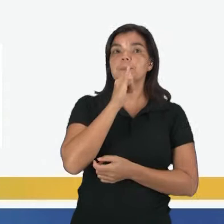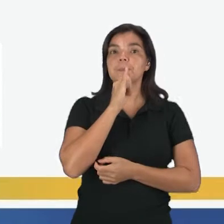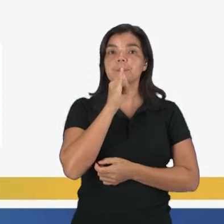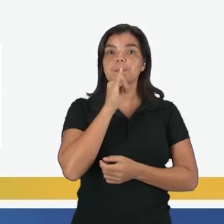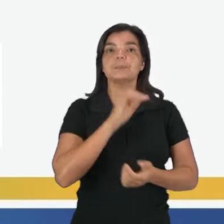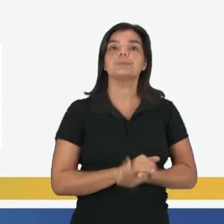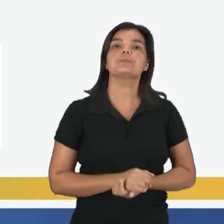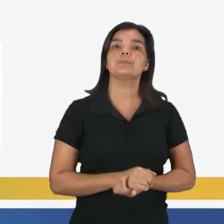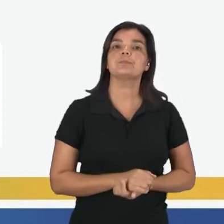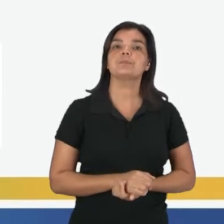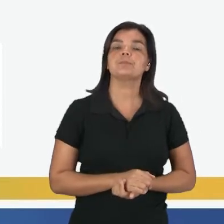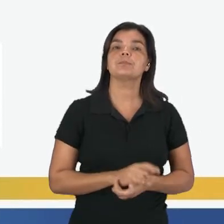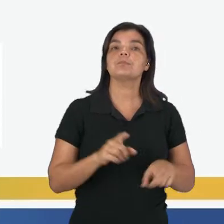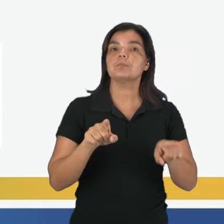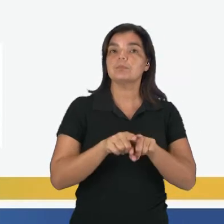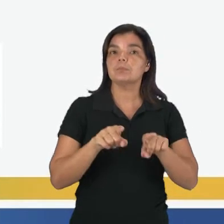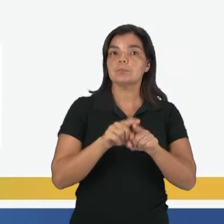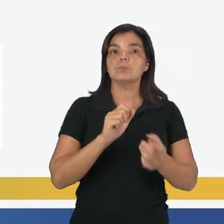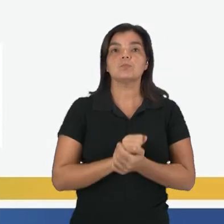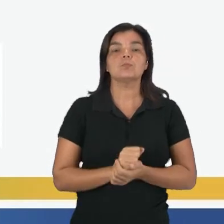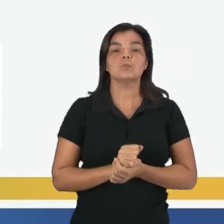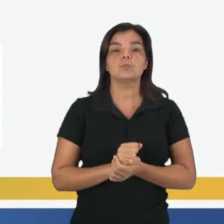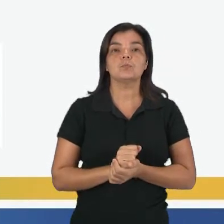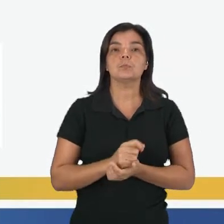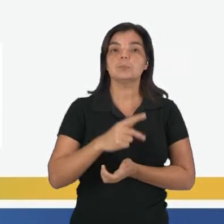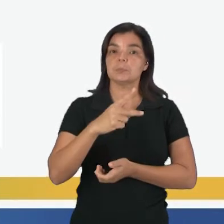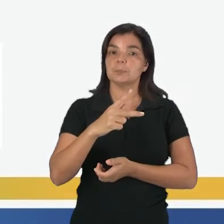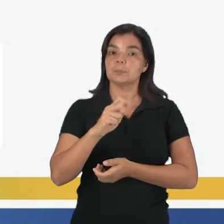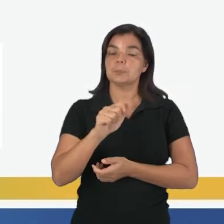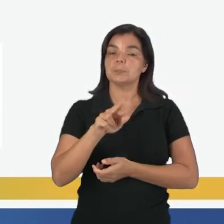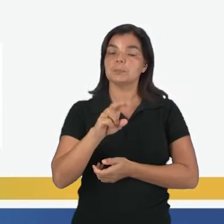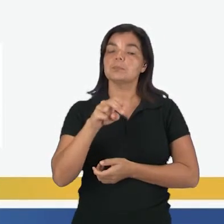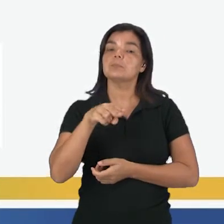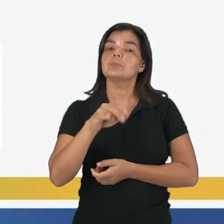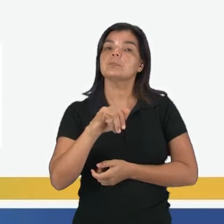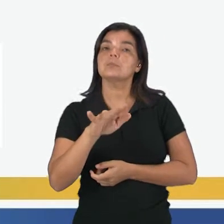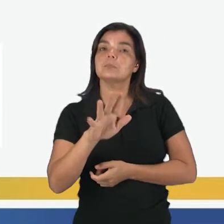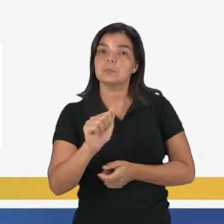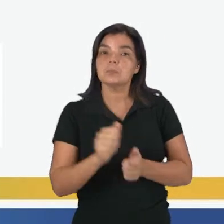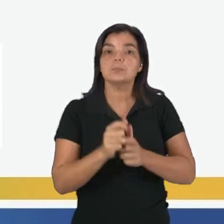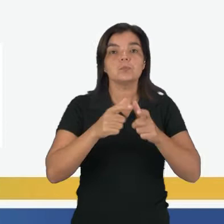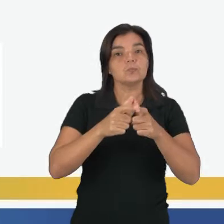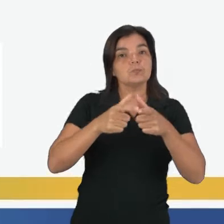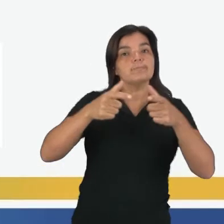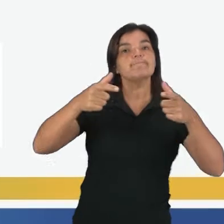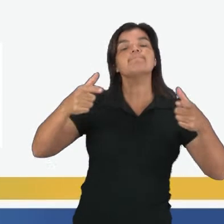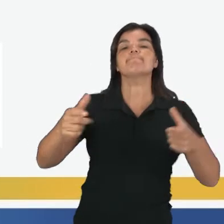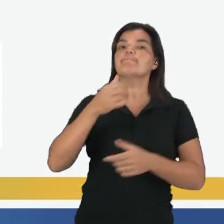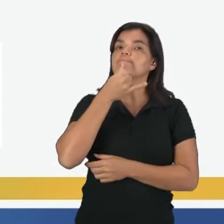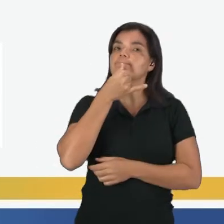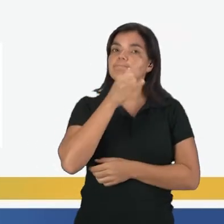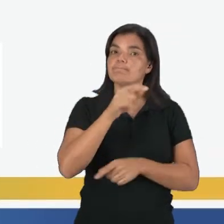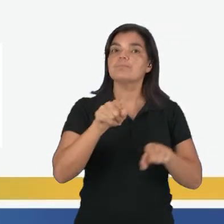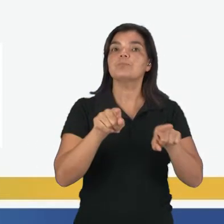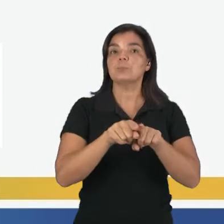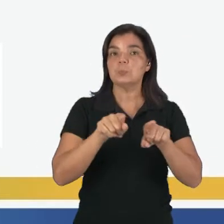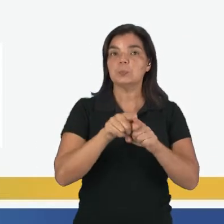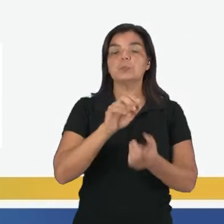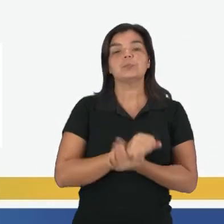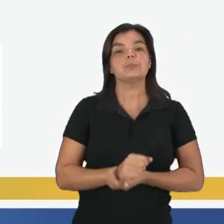exemplo aí no quadro, um complexo termoelétrico na Parnaíba, uma das maiores usinas termoelétricas aí no